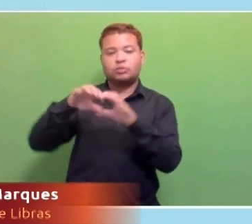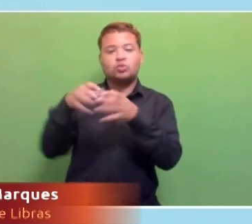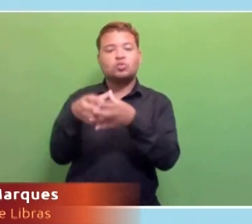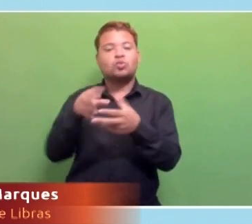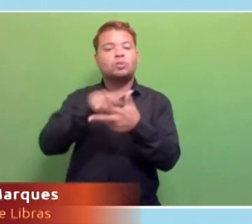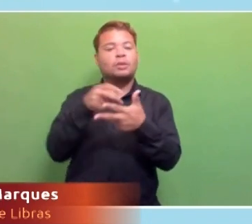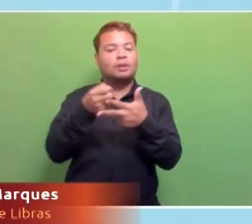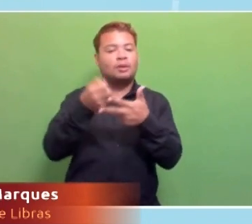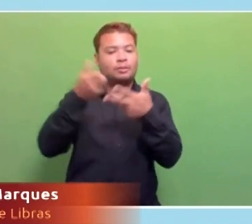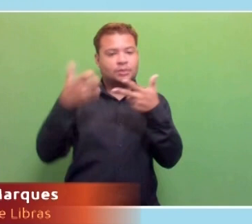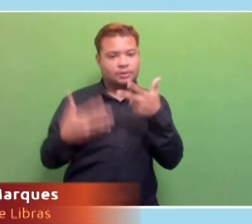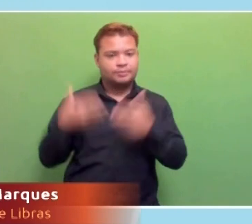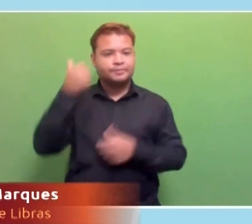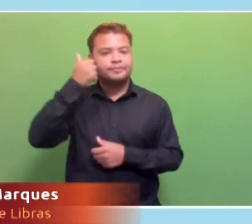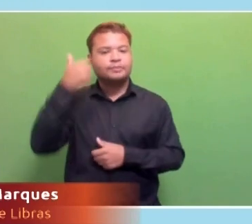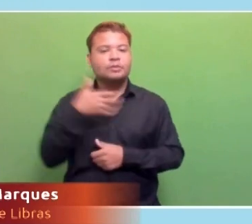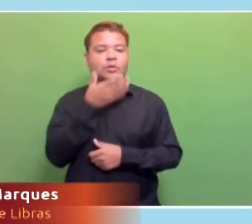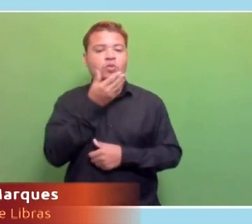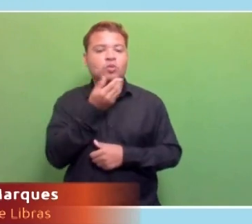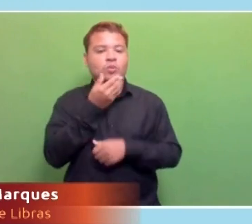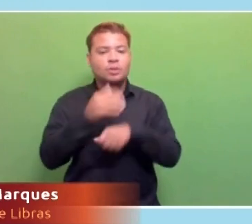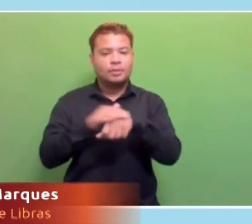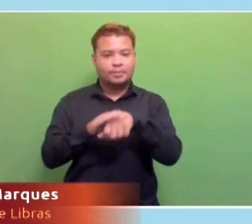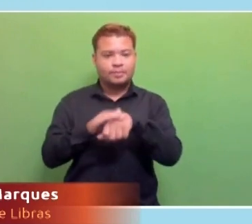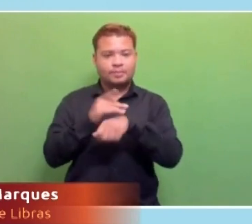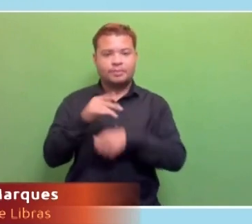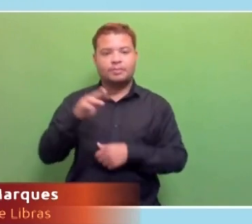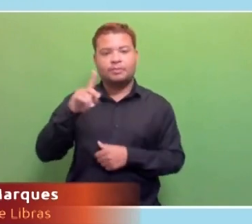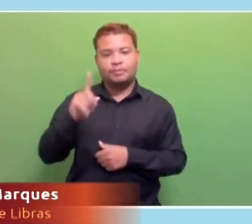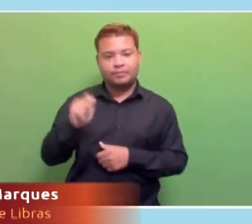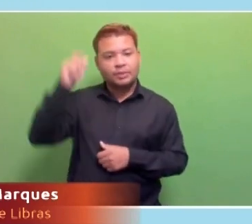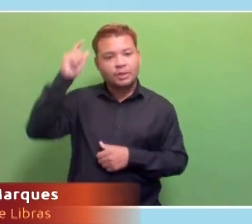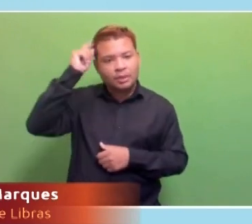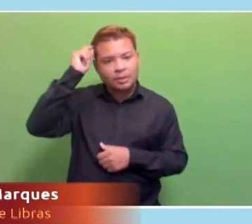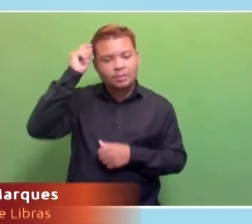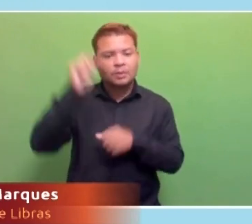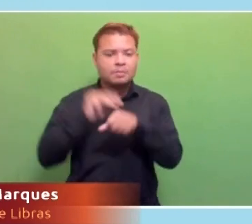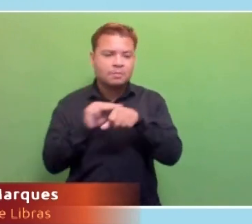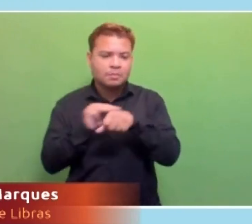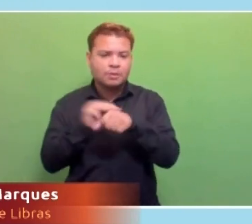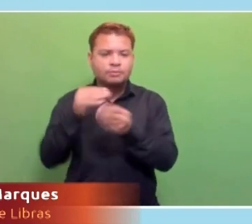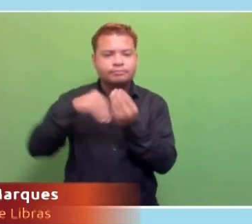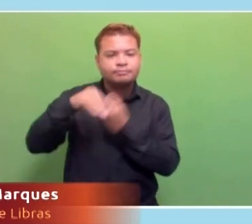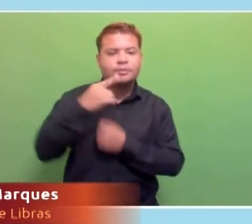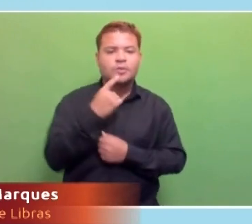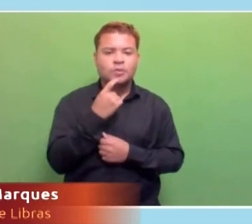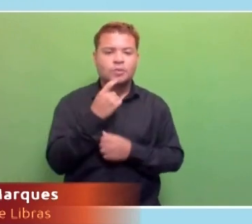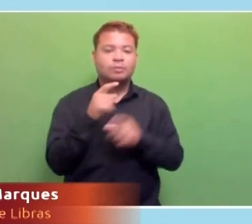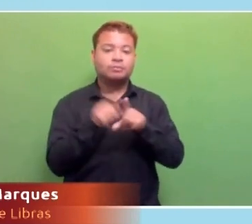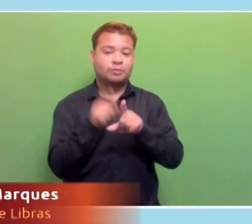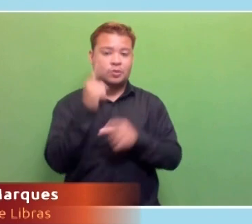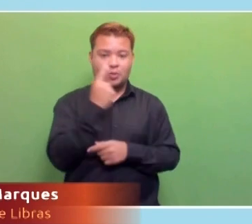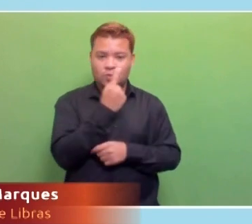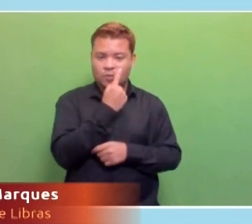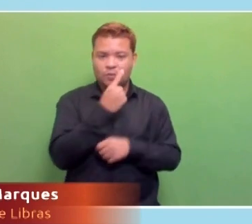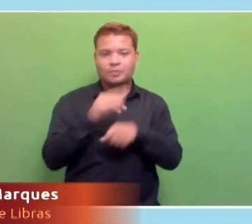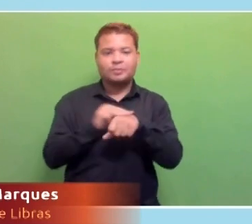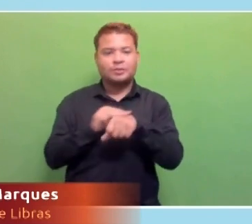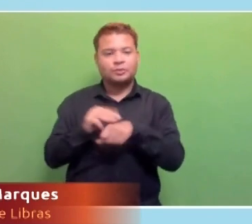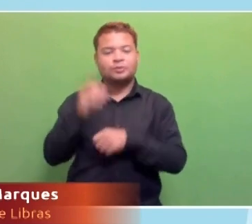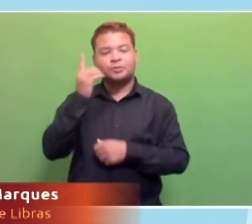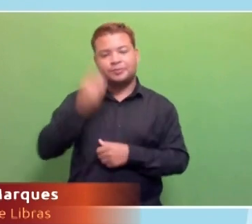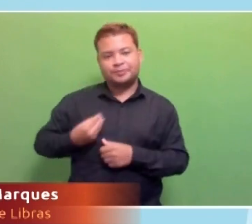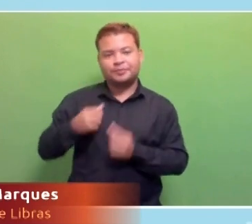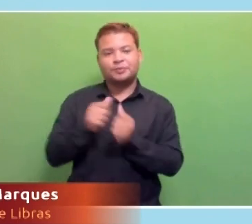se descreve como um homem de pele parda, com cabelos castanhos acobreados e olhos castanhos. Muito obrigada pela sua presença,